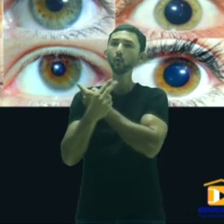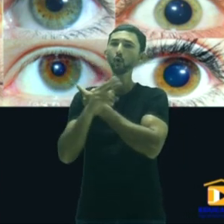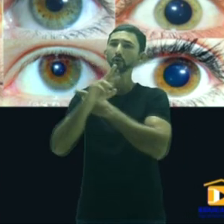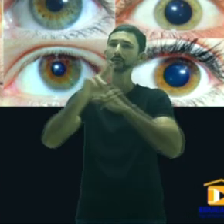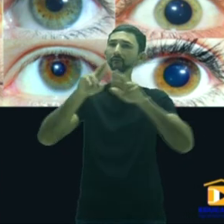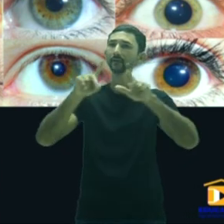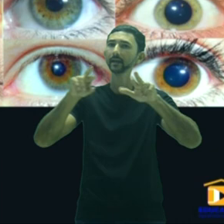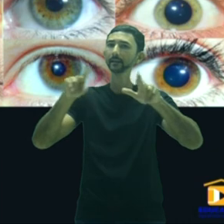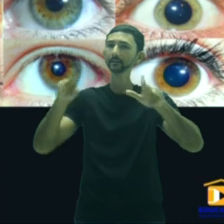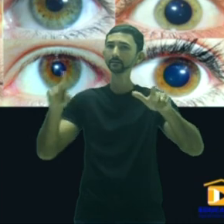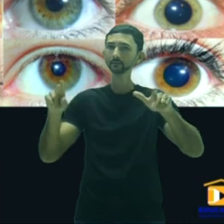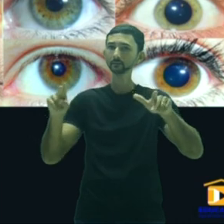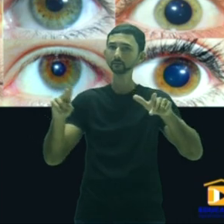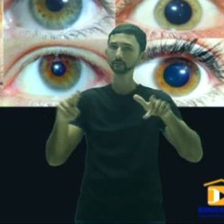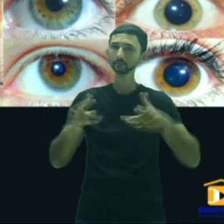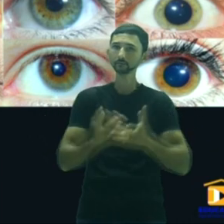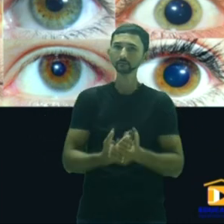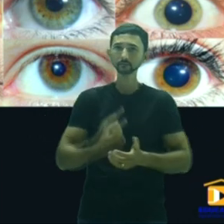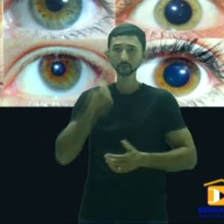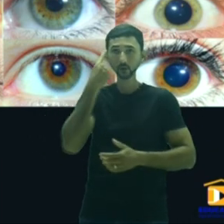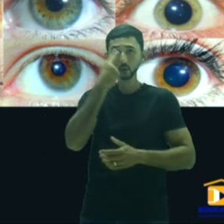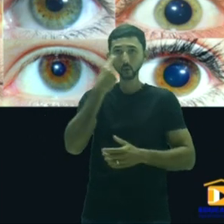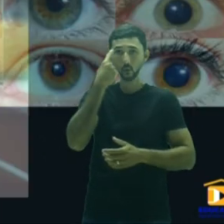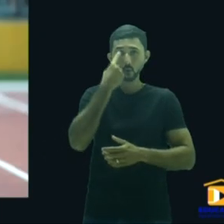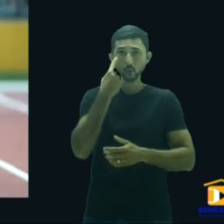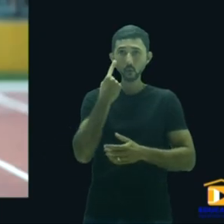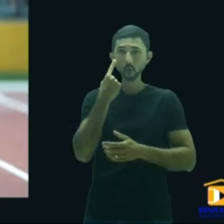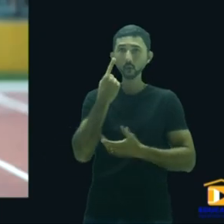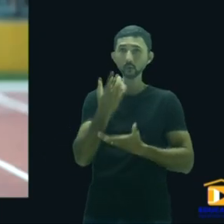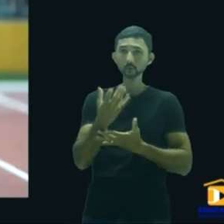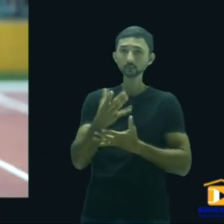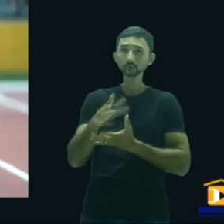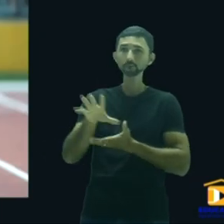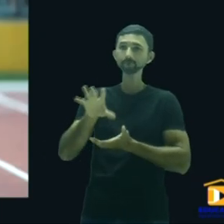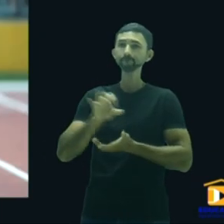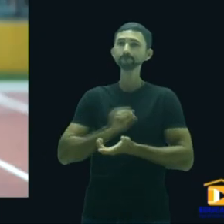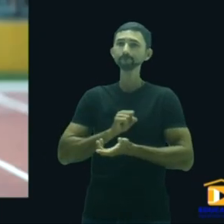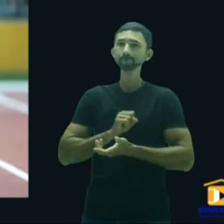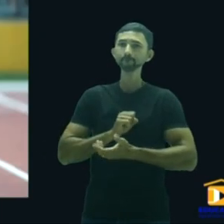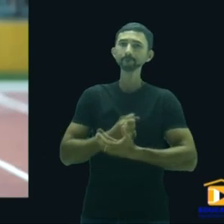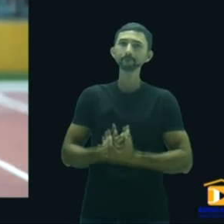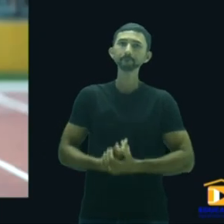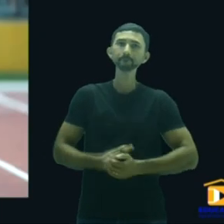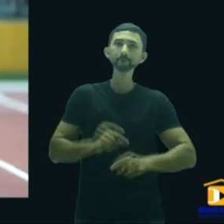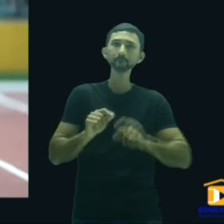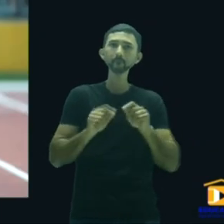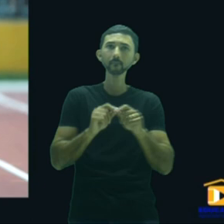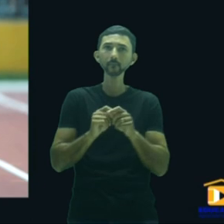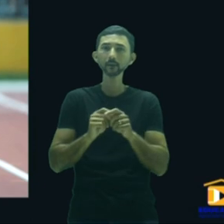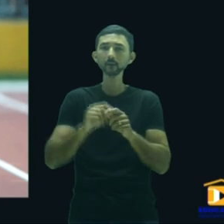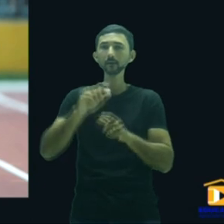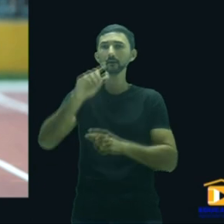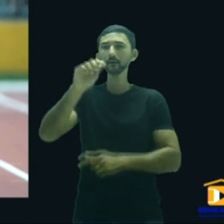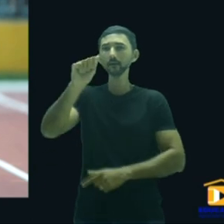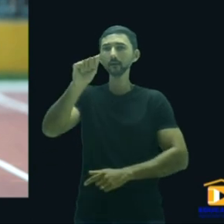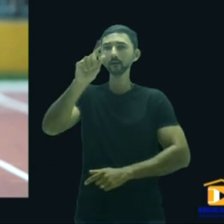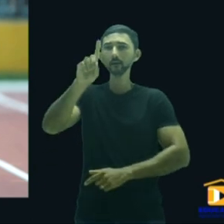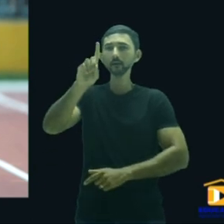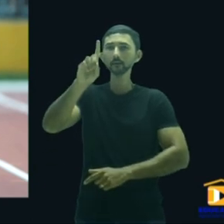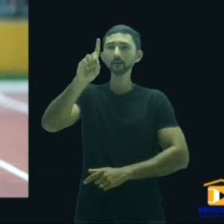Beleza, tranquilos. Então, cor dos olhos é um caráter o quê? Hereditário. O que é um caráter